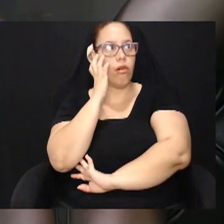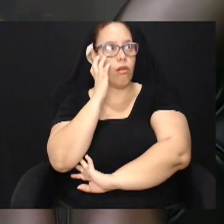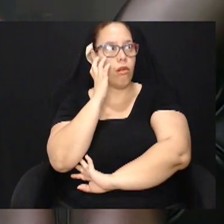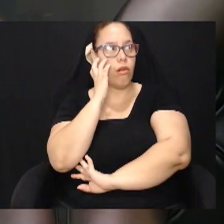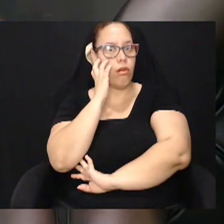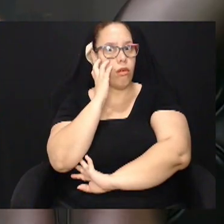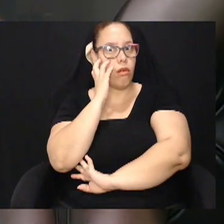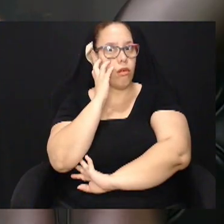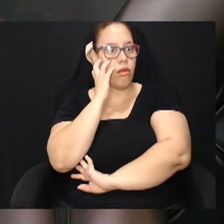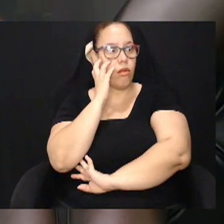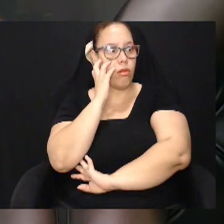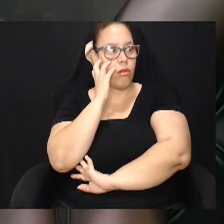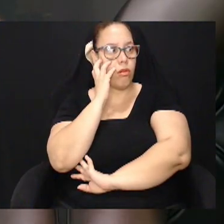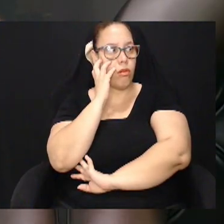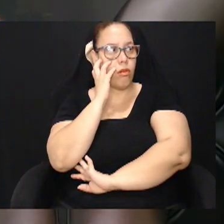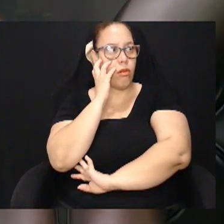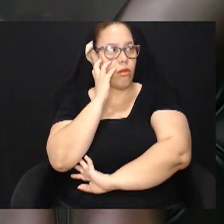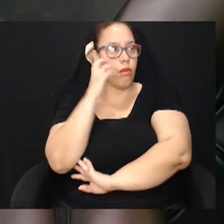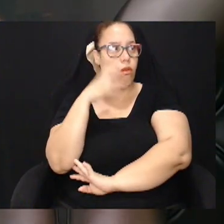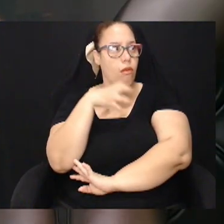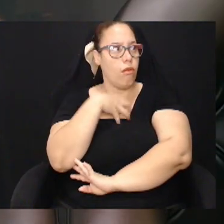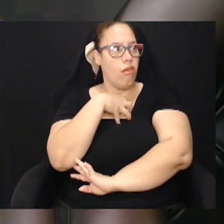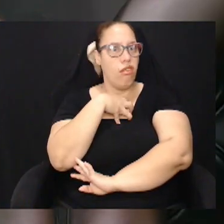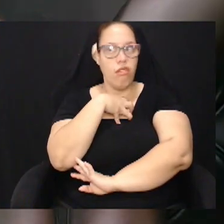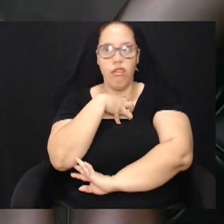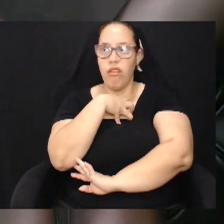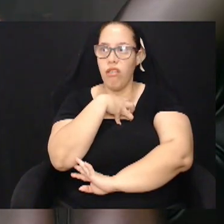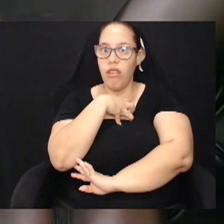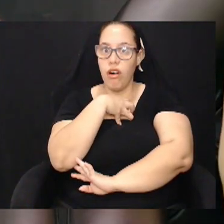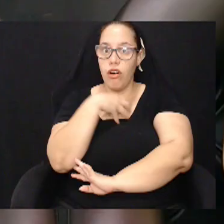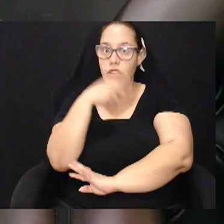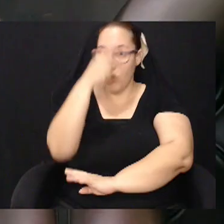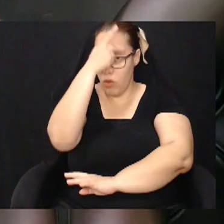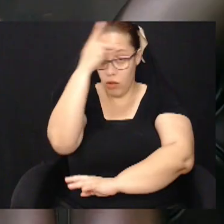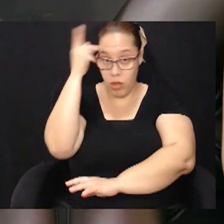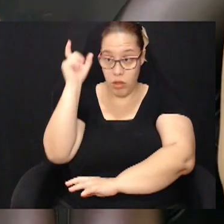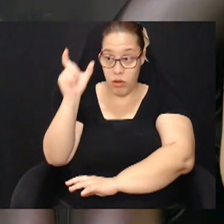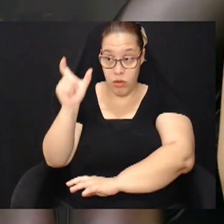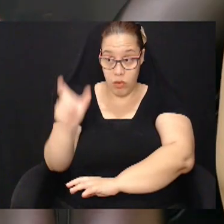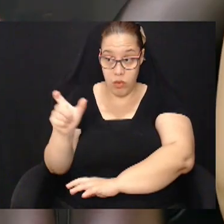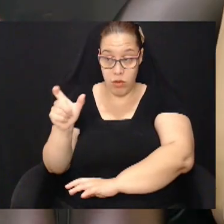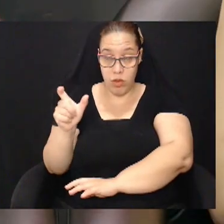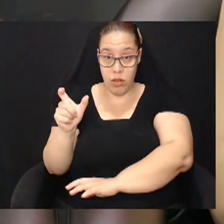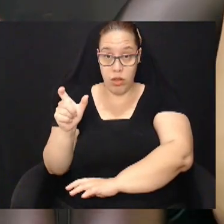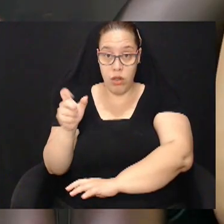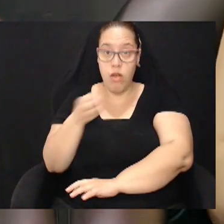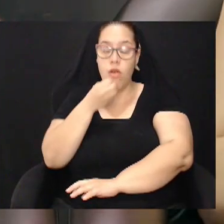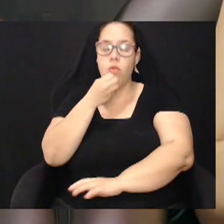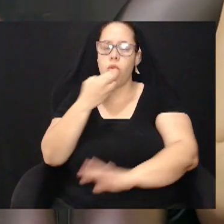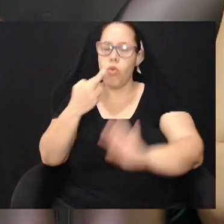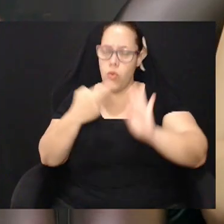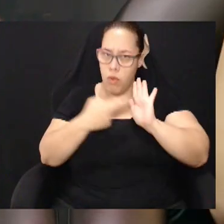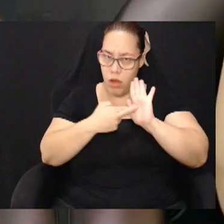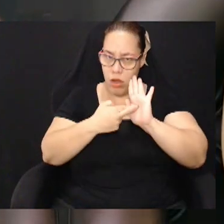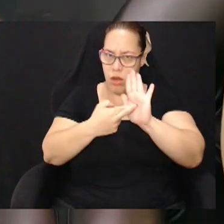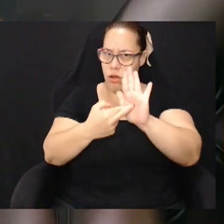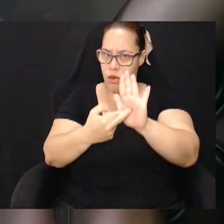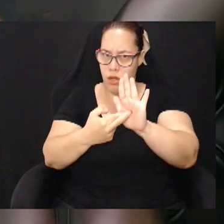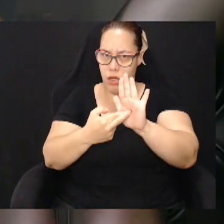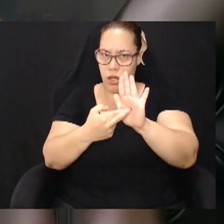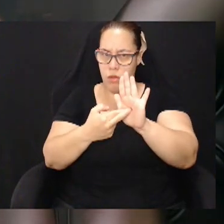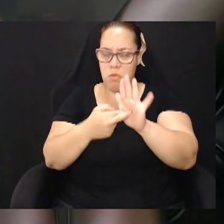né? Eu fiquei em choque, assim, de ver uma personagem que ela foi muito bem representada, foi muito bem escrita,